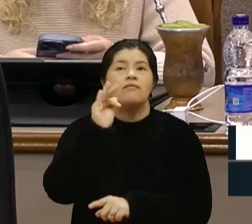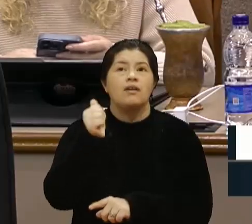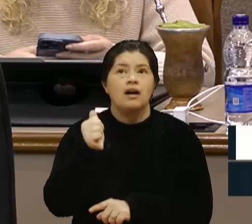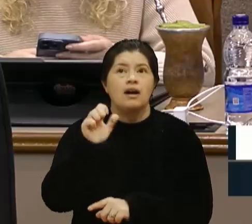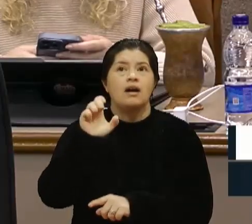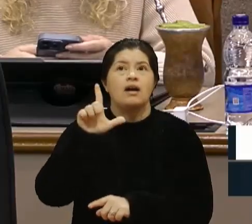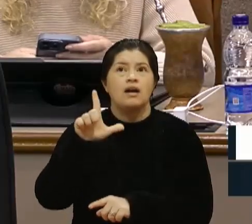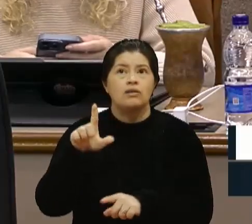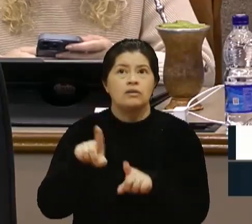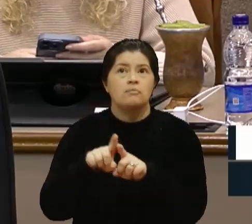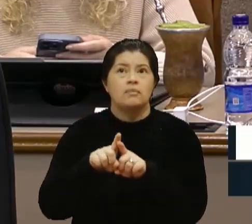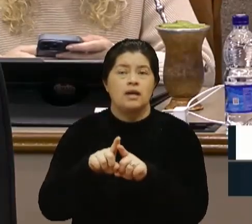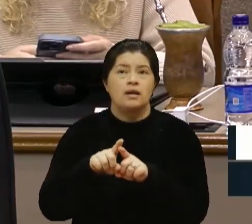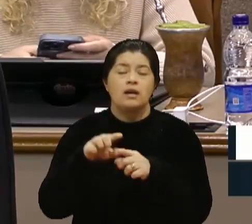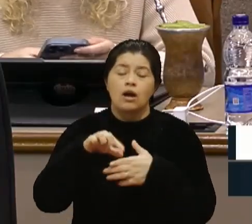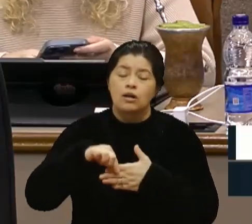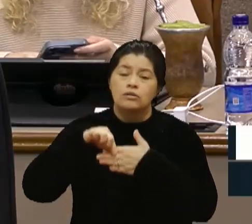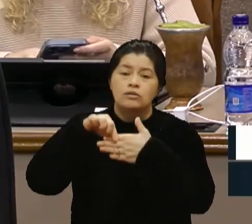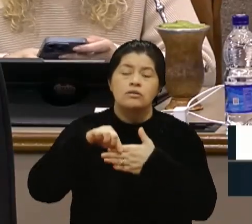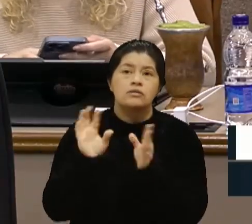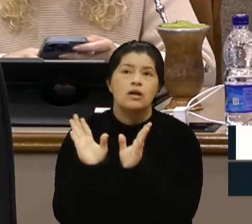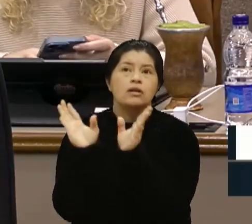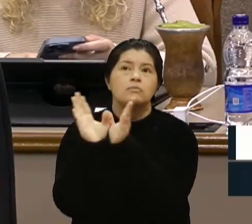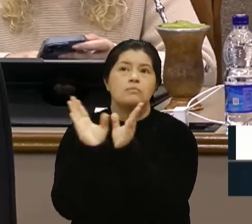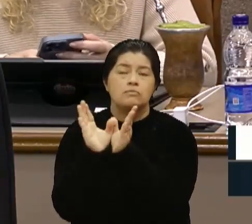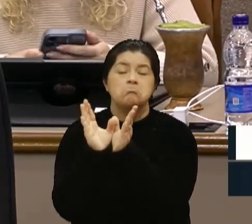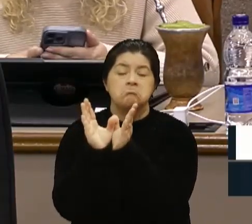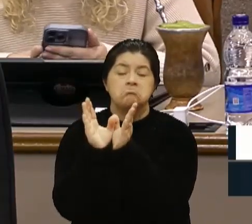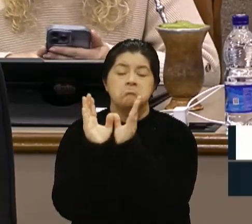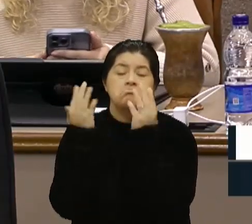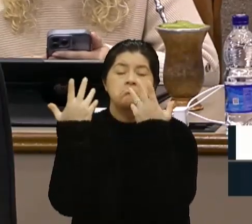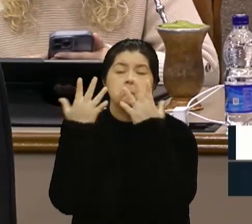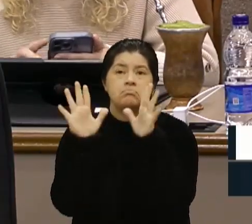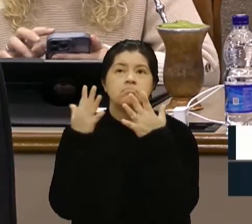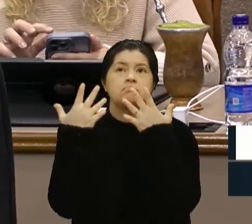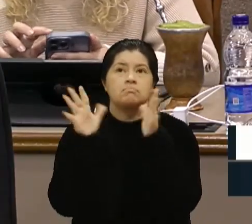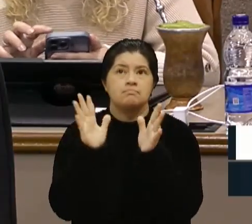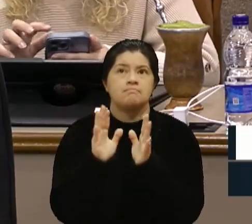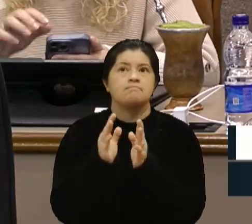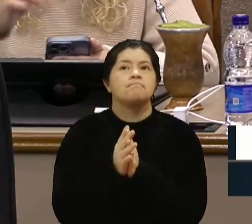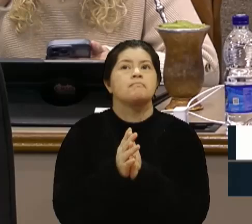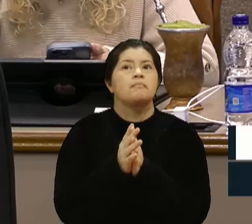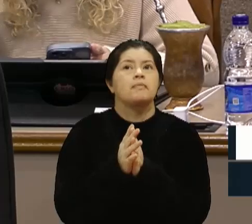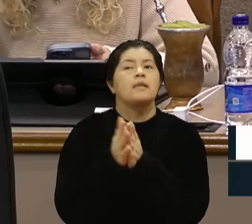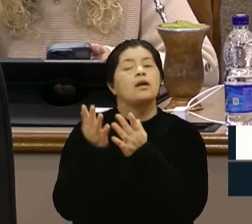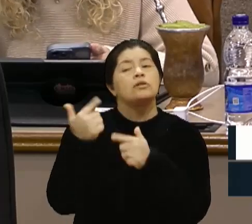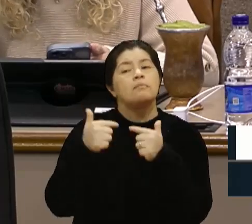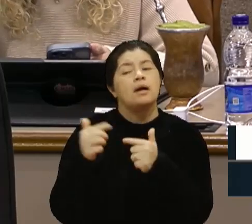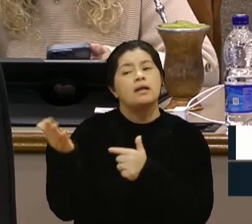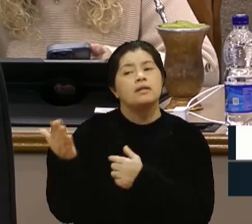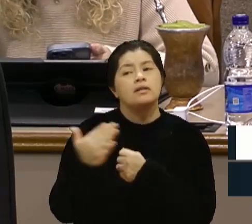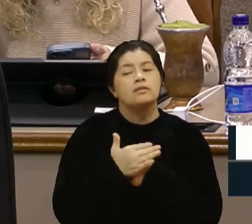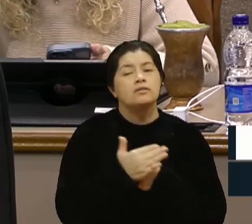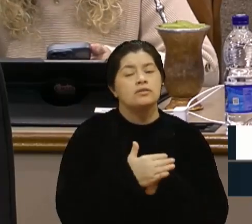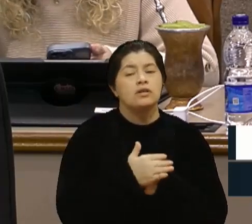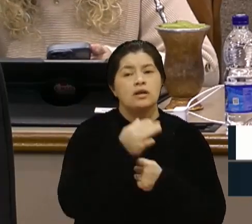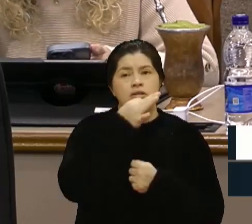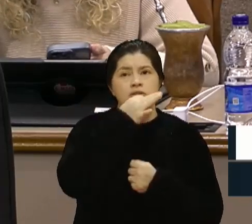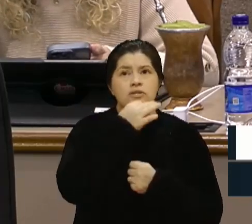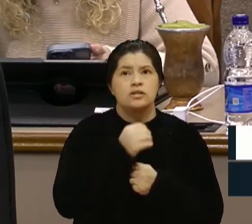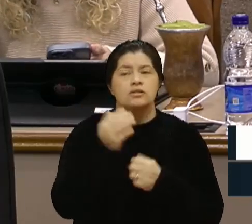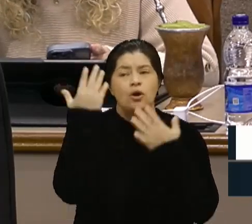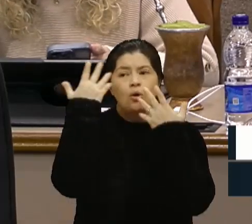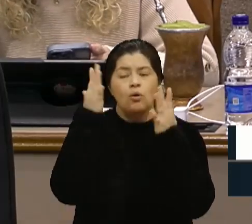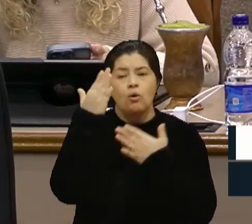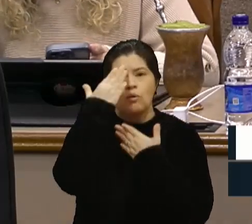está liderando essa equipe aí com muita maestria, e parabéns pelo trabalho que o senhor tem trazido à nossa Caxias do Sul. Muito obrigado, Mauro.